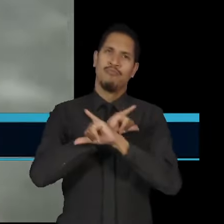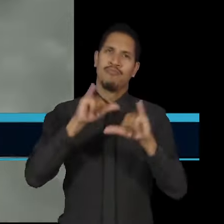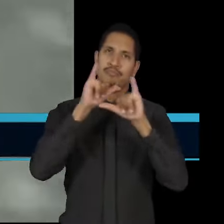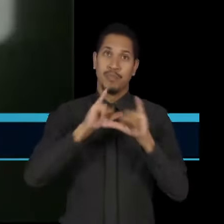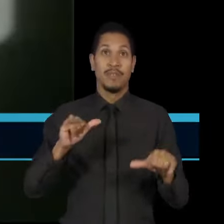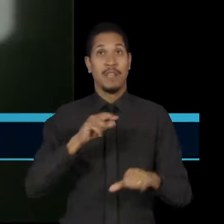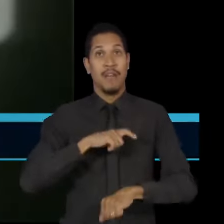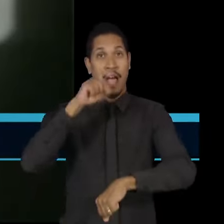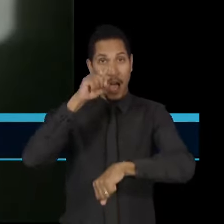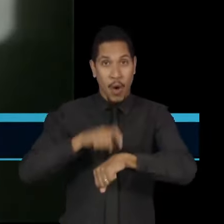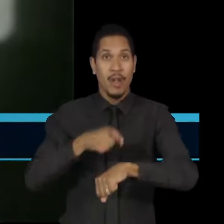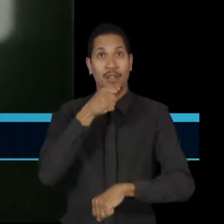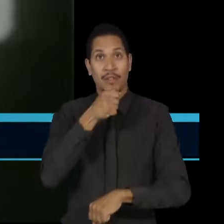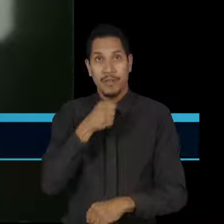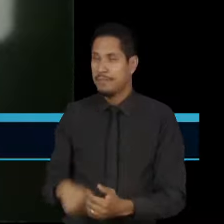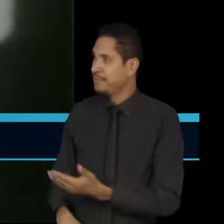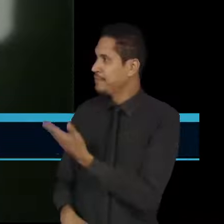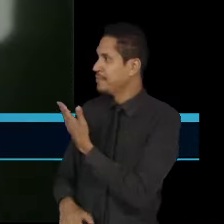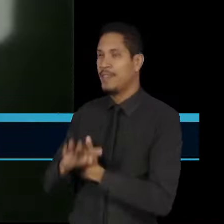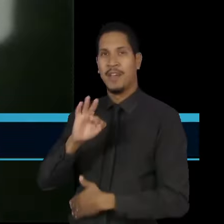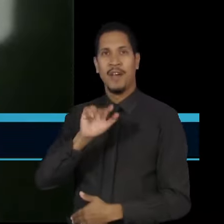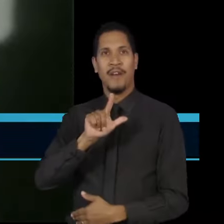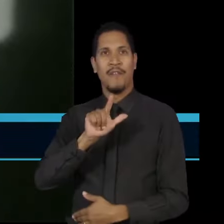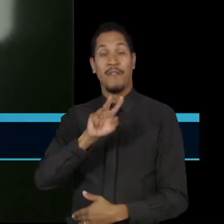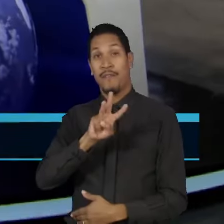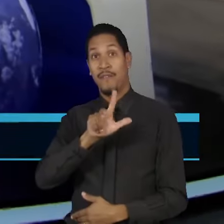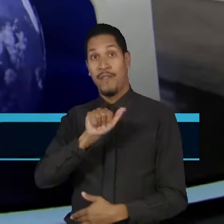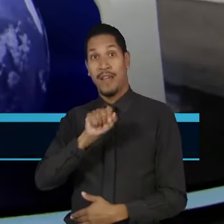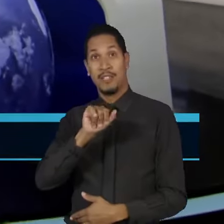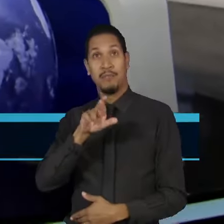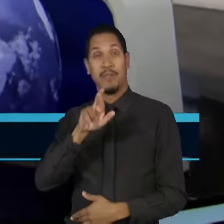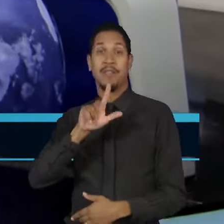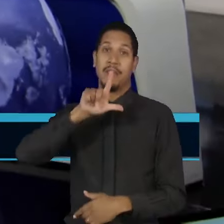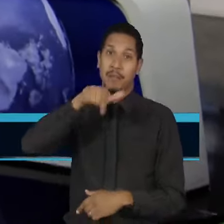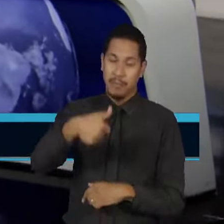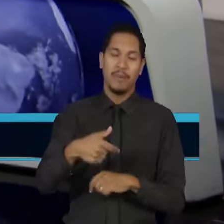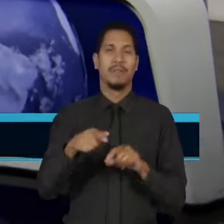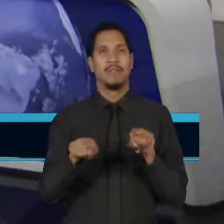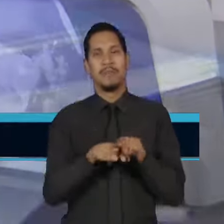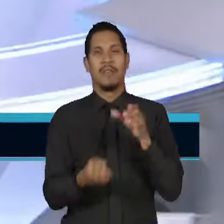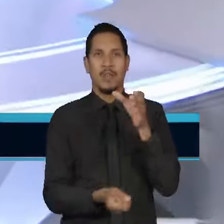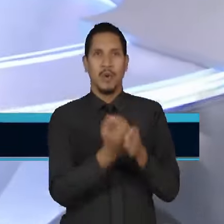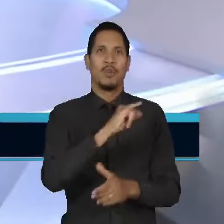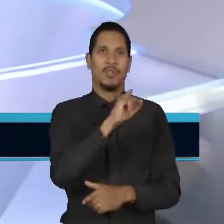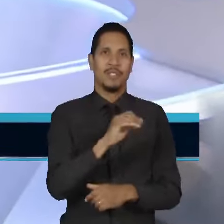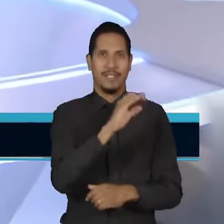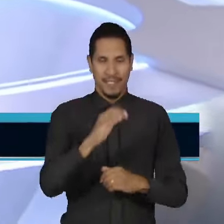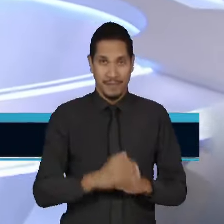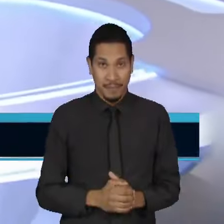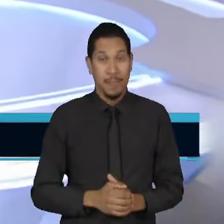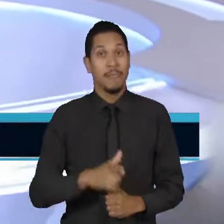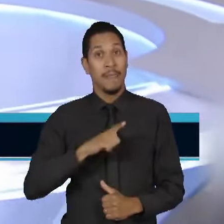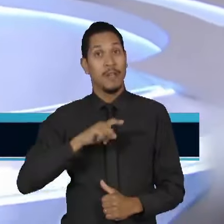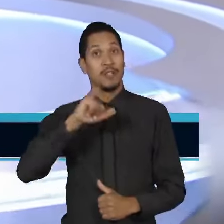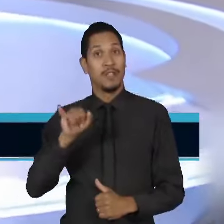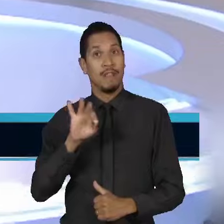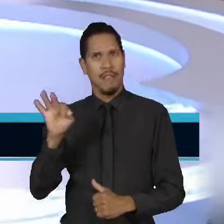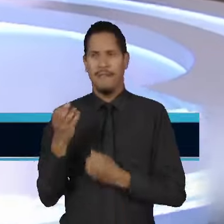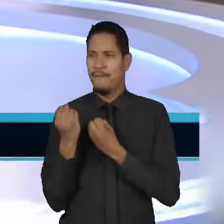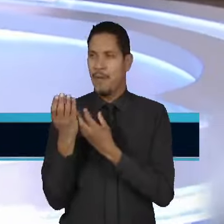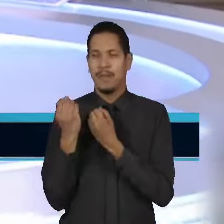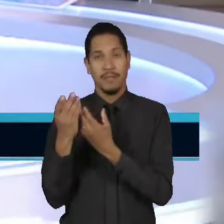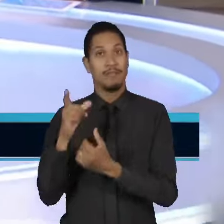Notícia, dirigido por Vladimir Herzog, foi o precursor do Jornal da Cultura. Olá, boa noite. O Jornal da Tarde vem com muita